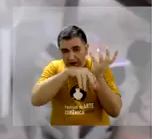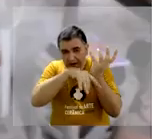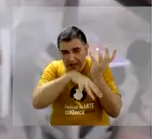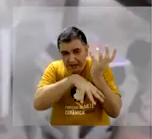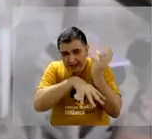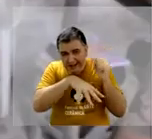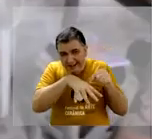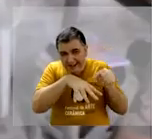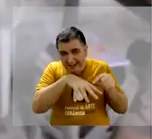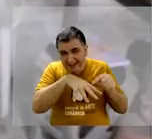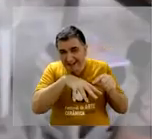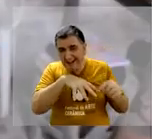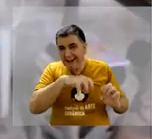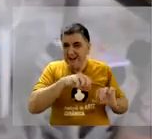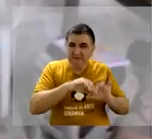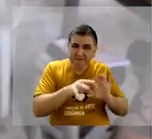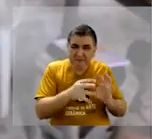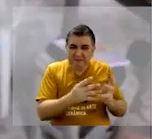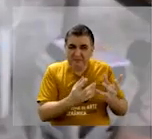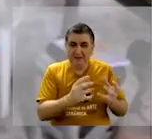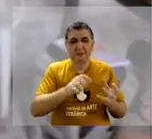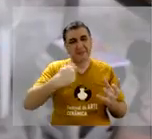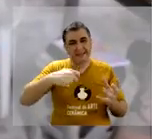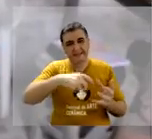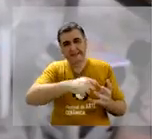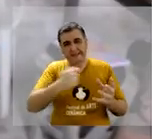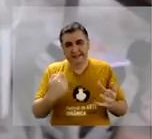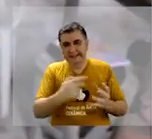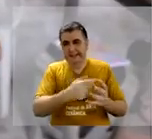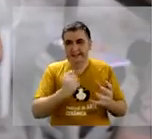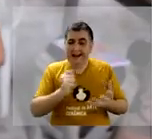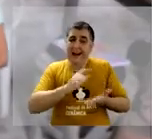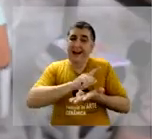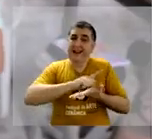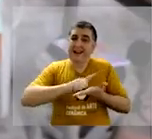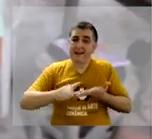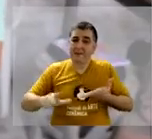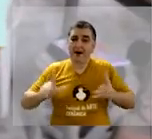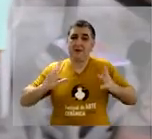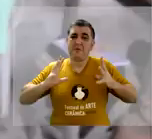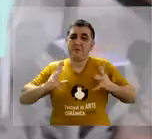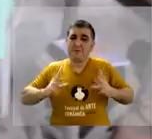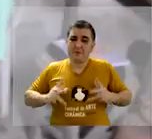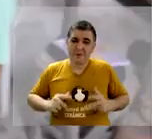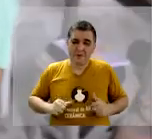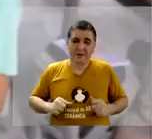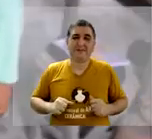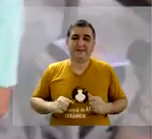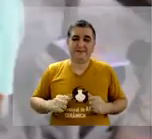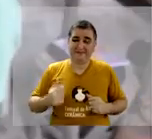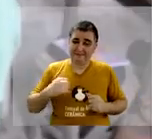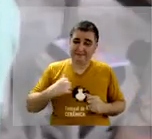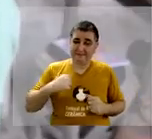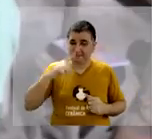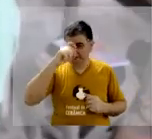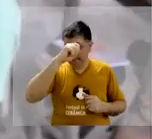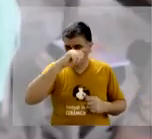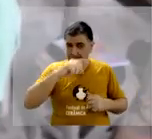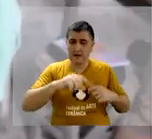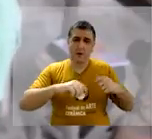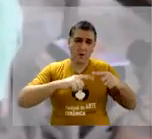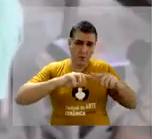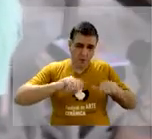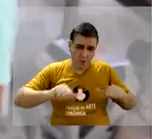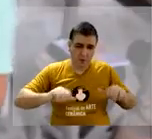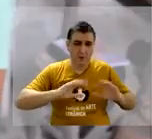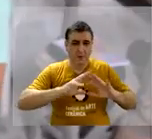raiz, mas de qualquer forma você tem que dar uma limpada neles. Mas geralmente eu trabalho, só tira-se uma pedra, alguns